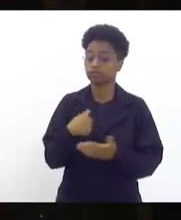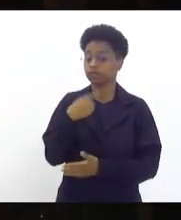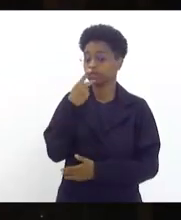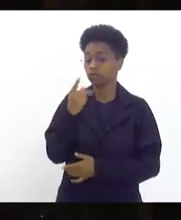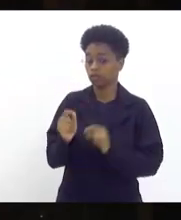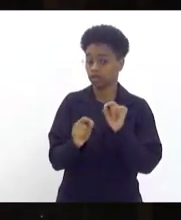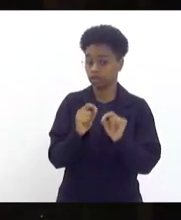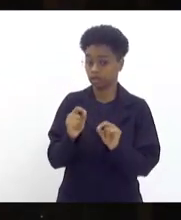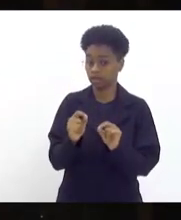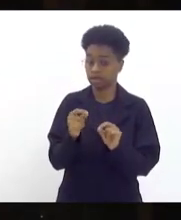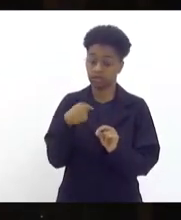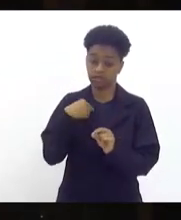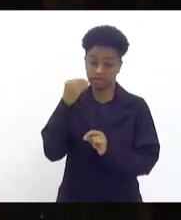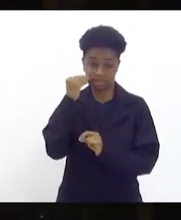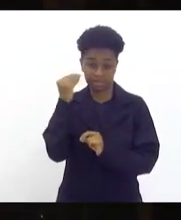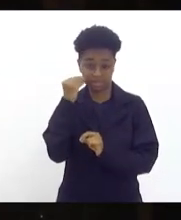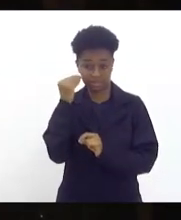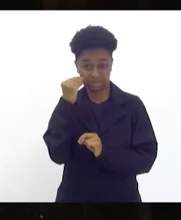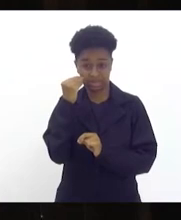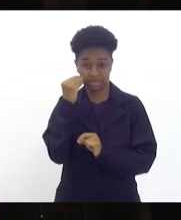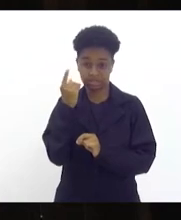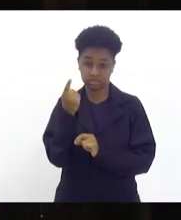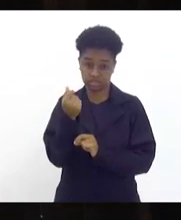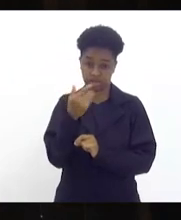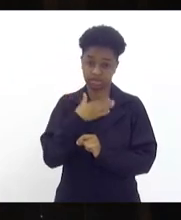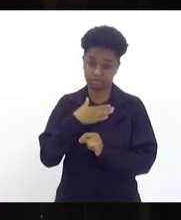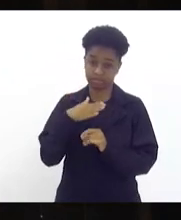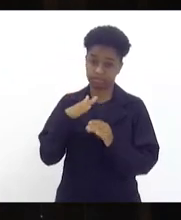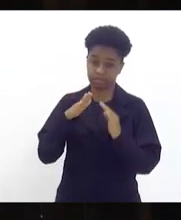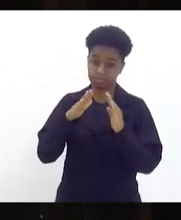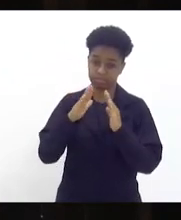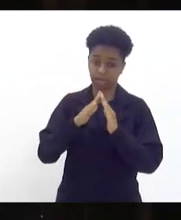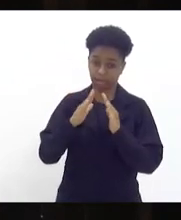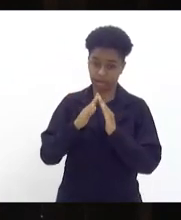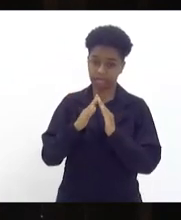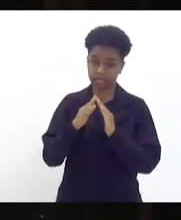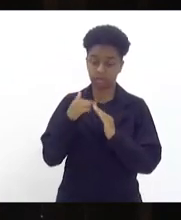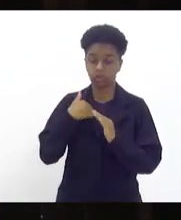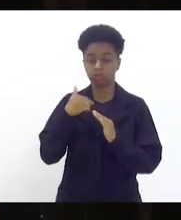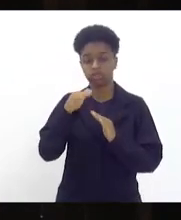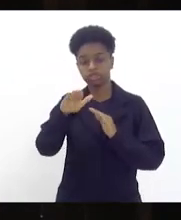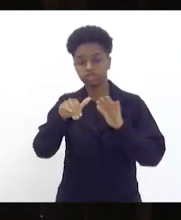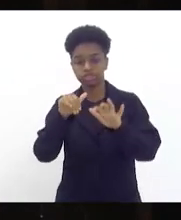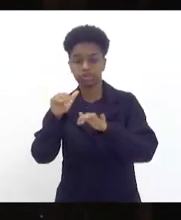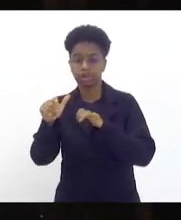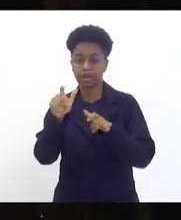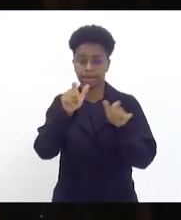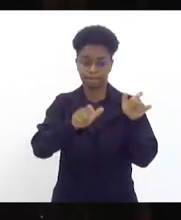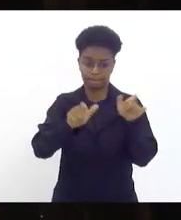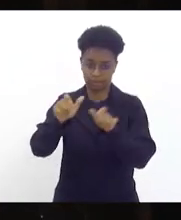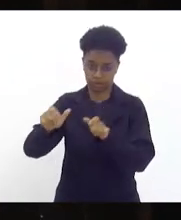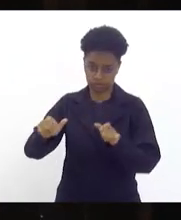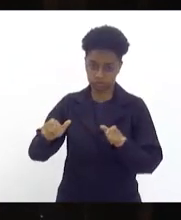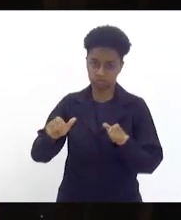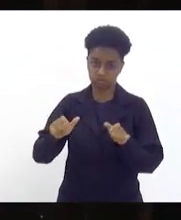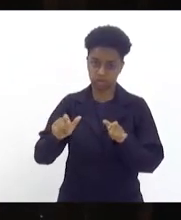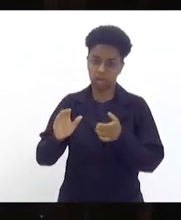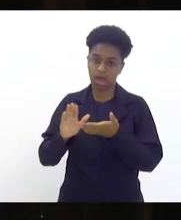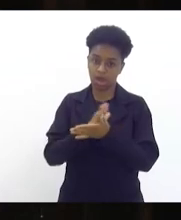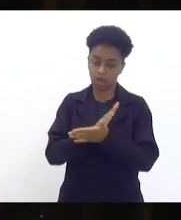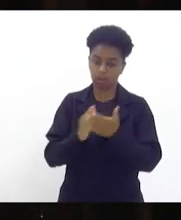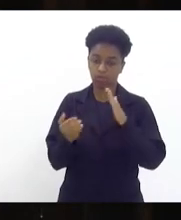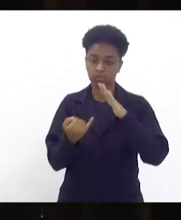se eu vou ver se eu faço uma reunião Tenta a minha casa vou abrir a minha casa para chamar certas pessoas que algumas